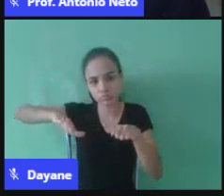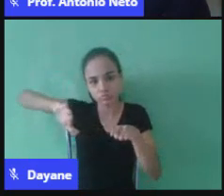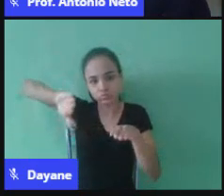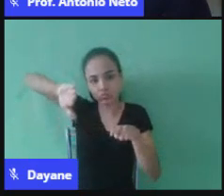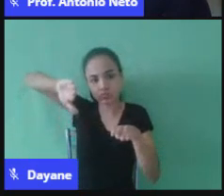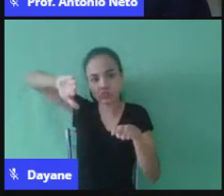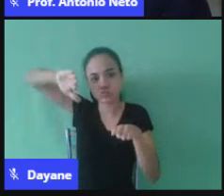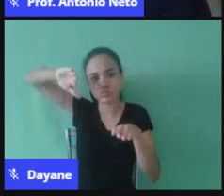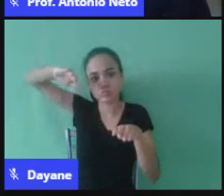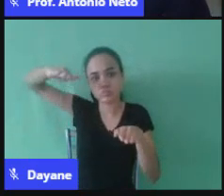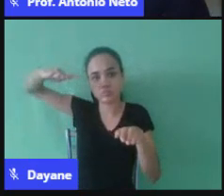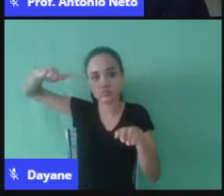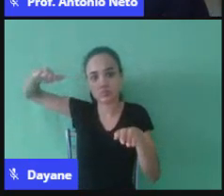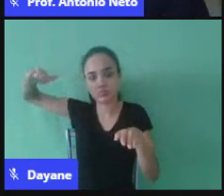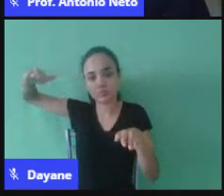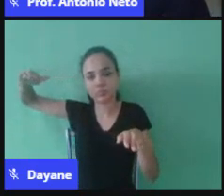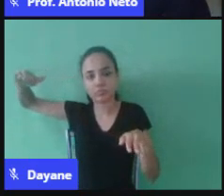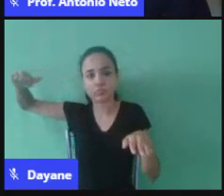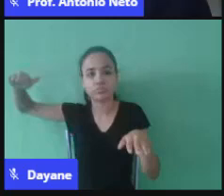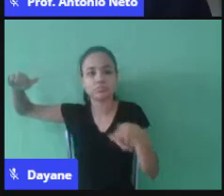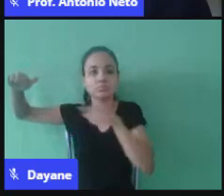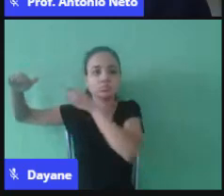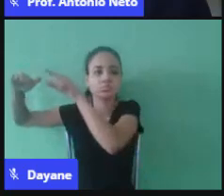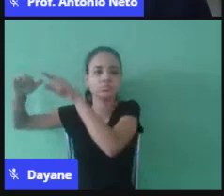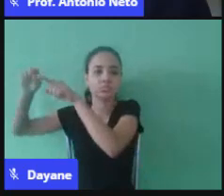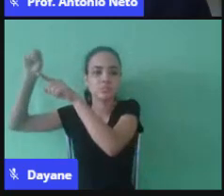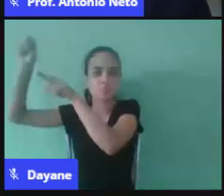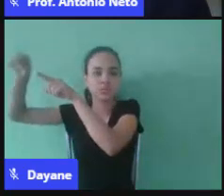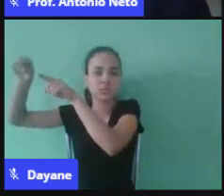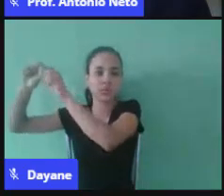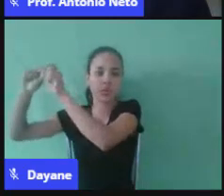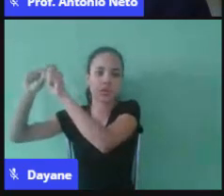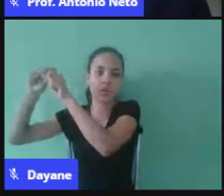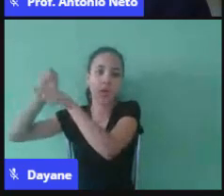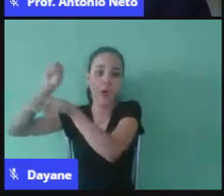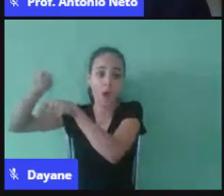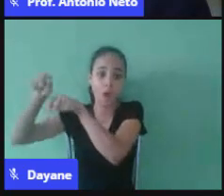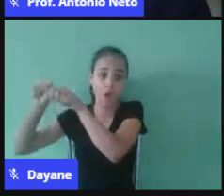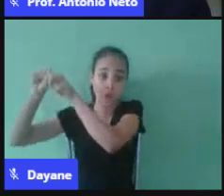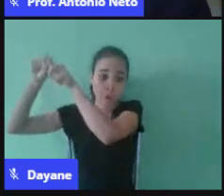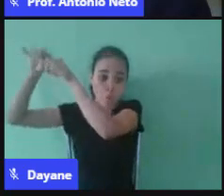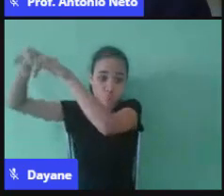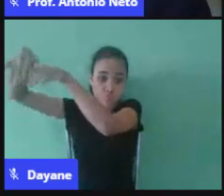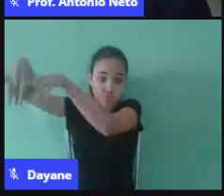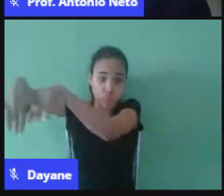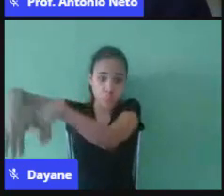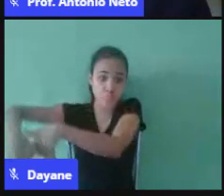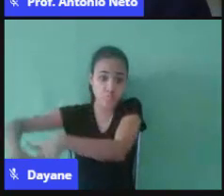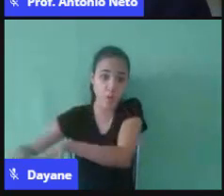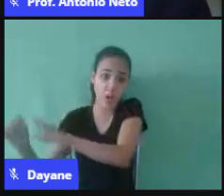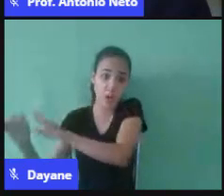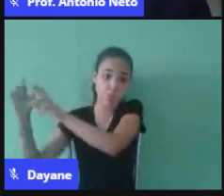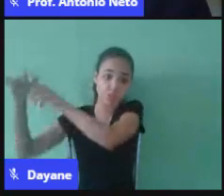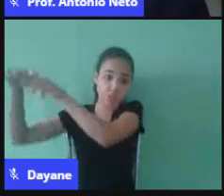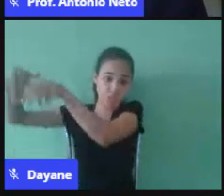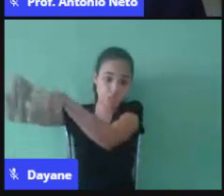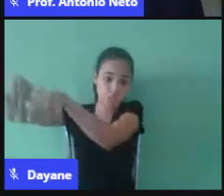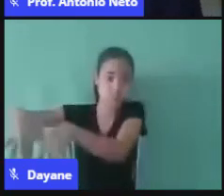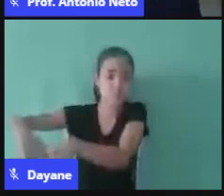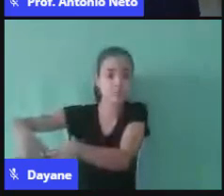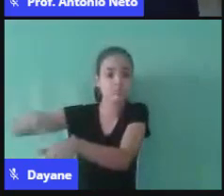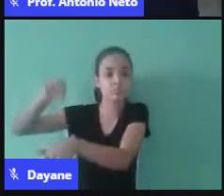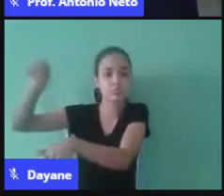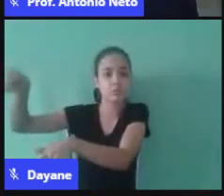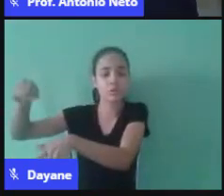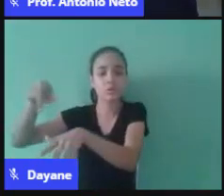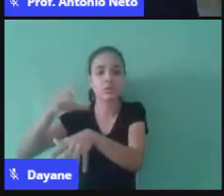você ter cachoeira de um córrego. E ali nós temos, né? Tem ali o Parque das Águas, né? Do Prosa, né? O Prosa